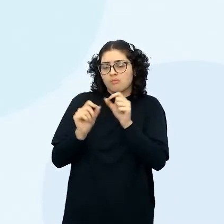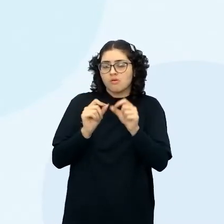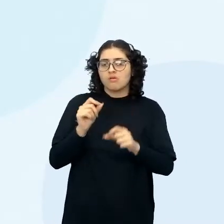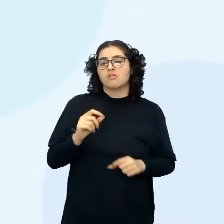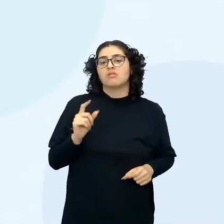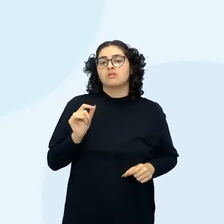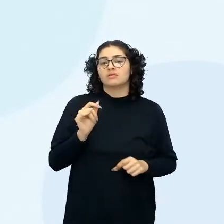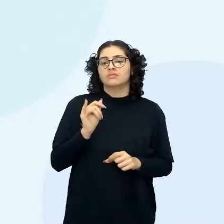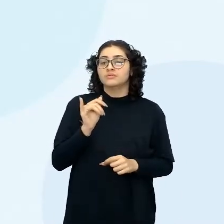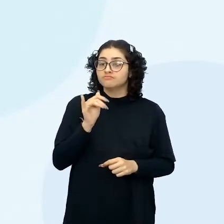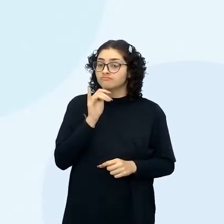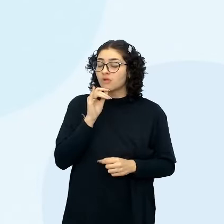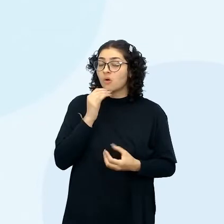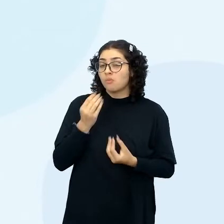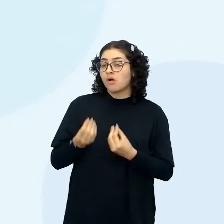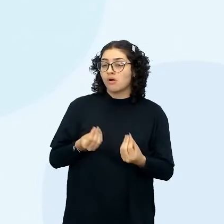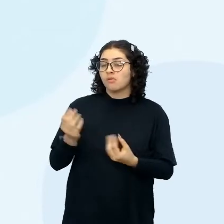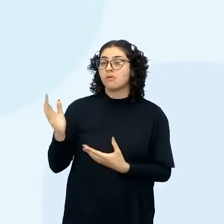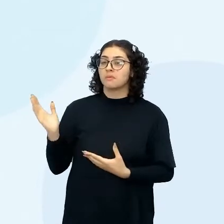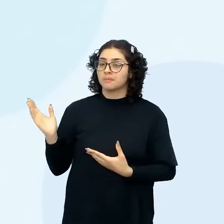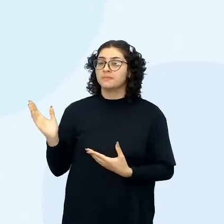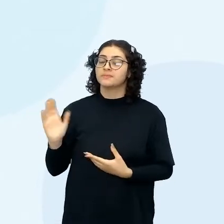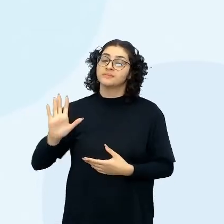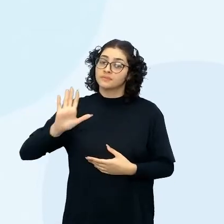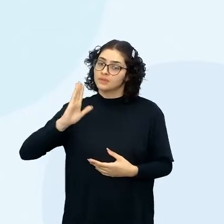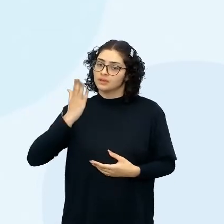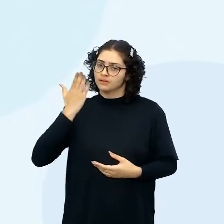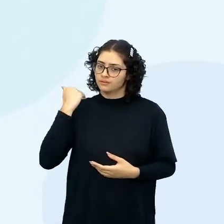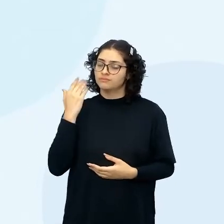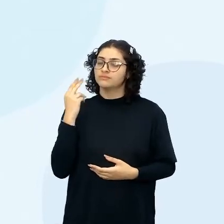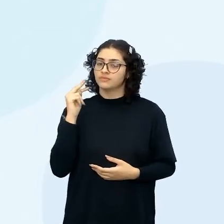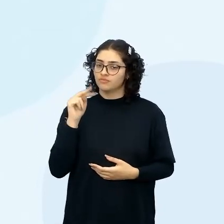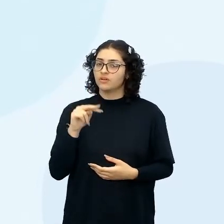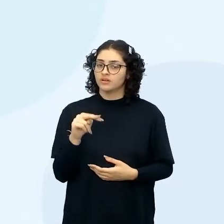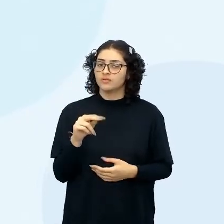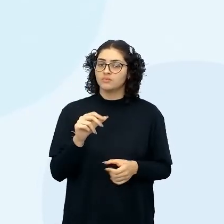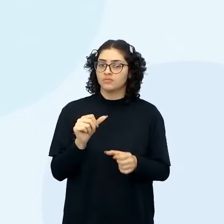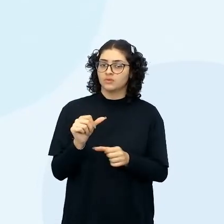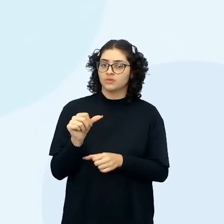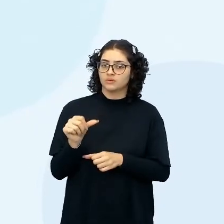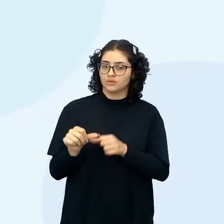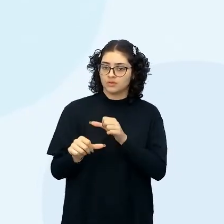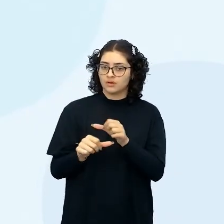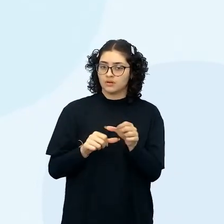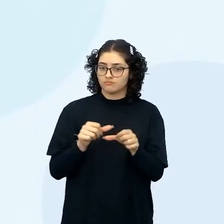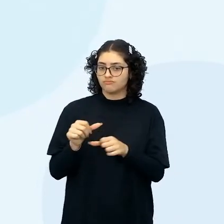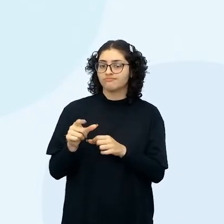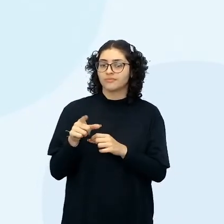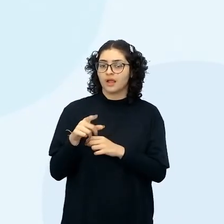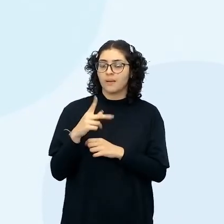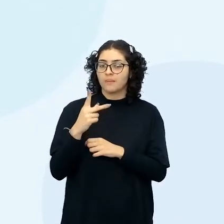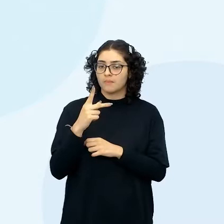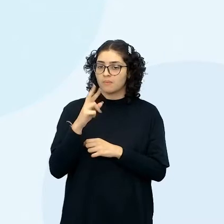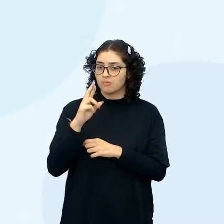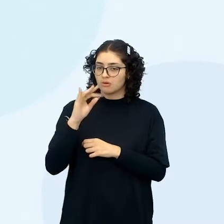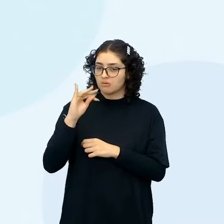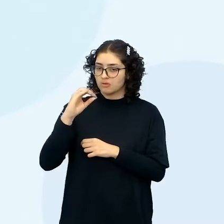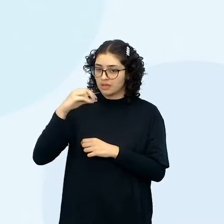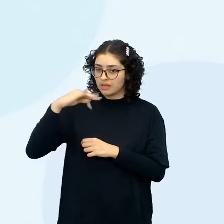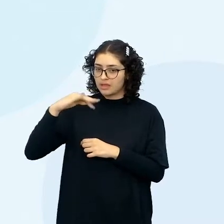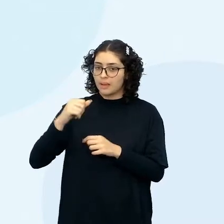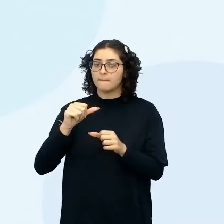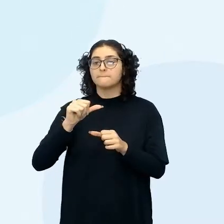nesse nível proteico, a gente viu anteriormente que vai fazer uma alteração na proteína. E essa alteração